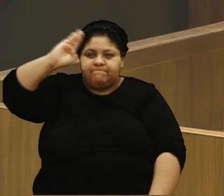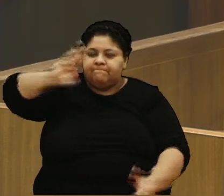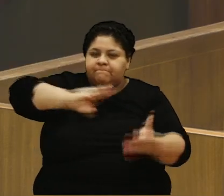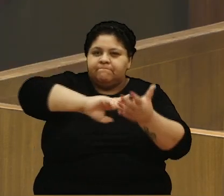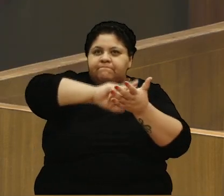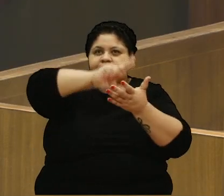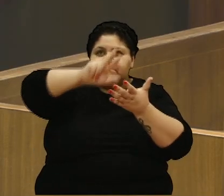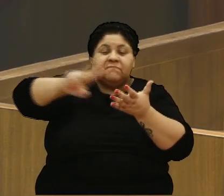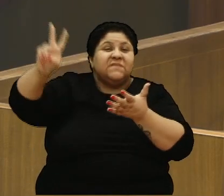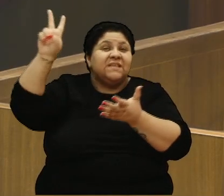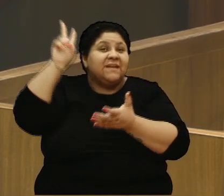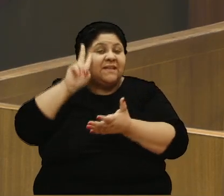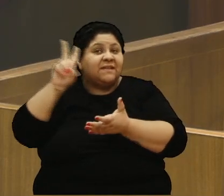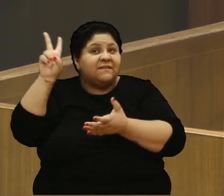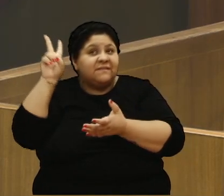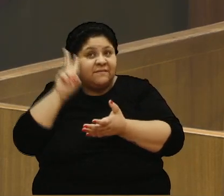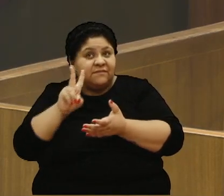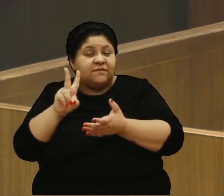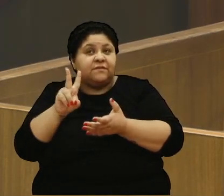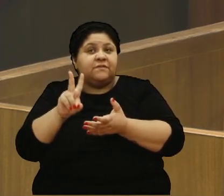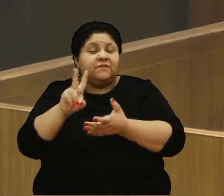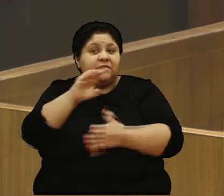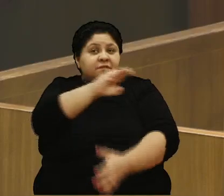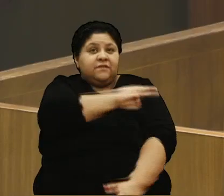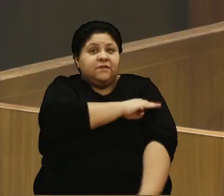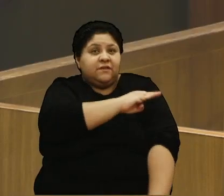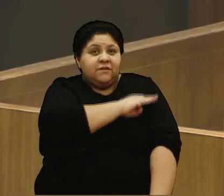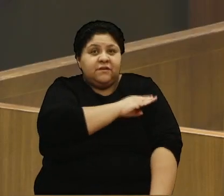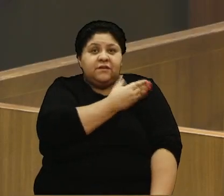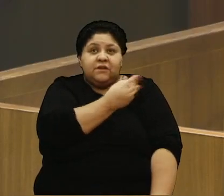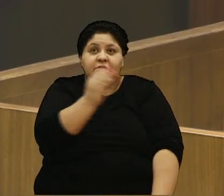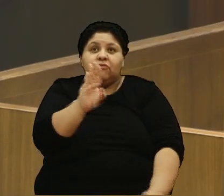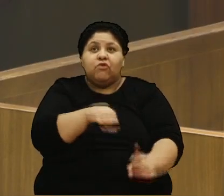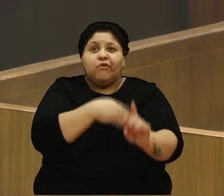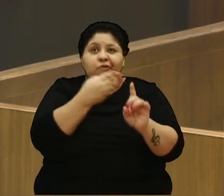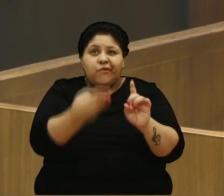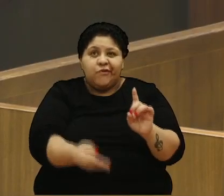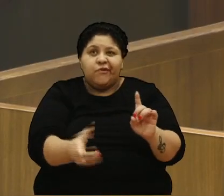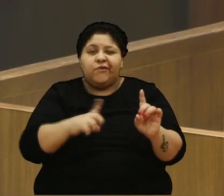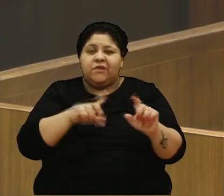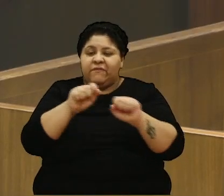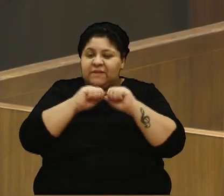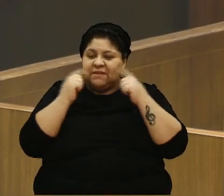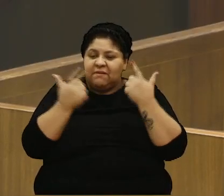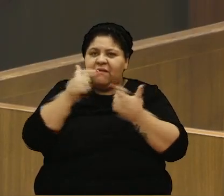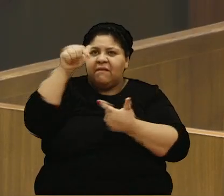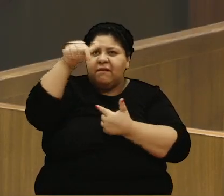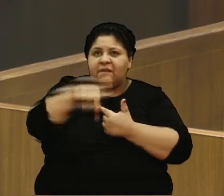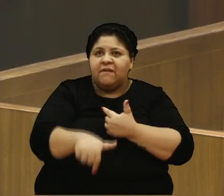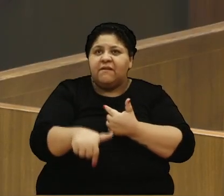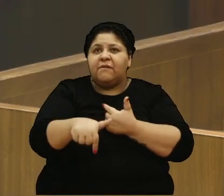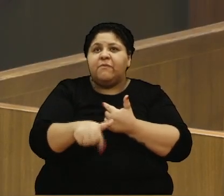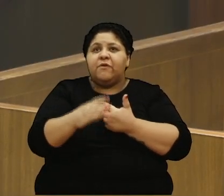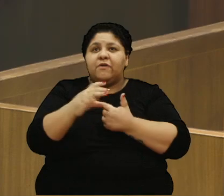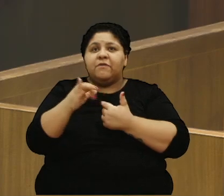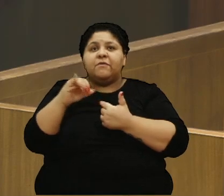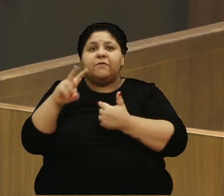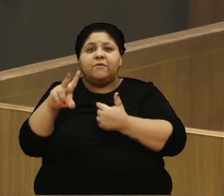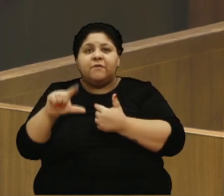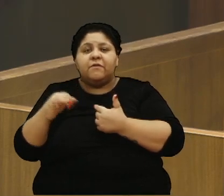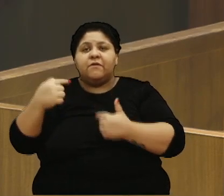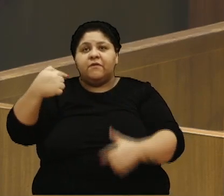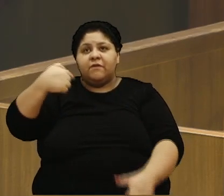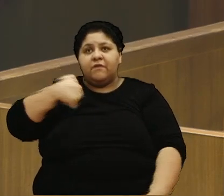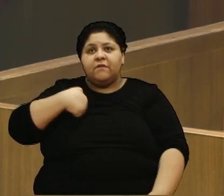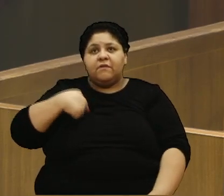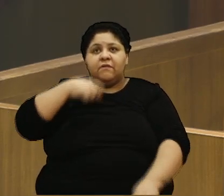etc. Lembrando, vereador capitão, muitas homenagens agora, teve na Assembleia, teve aqui, foram para civis. Eu fui para